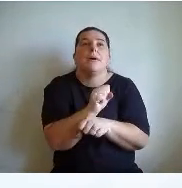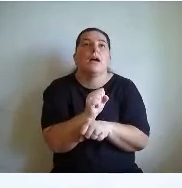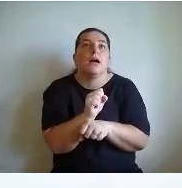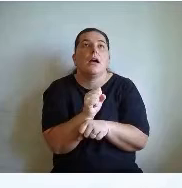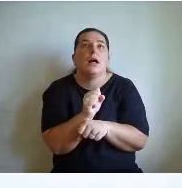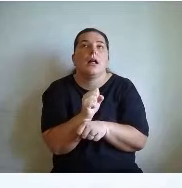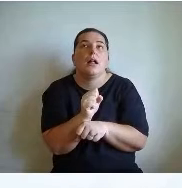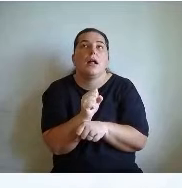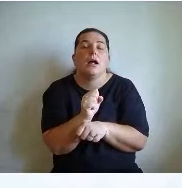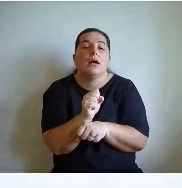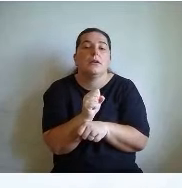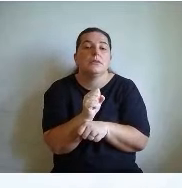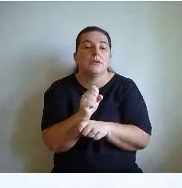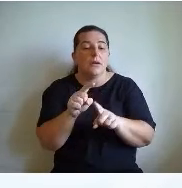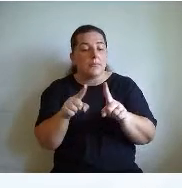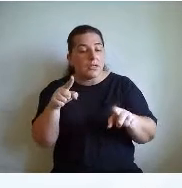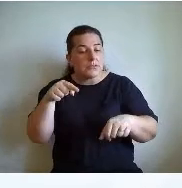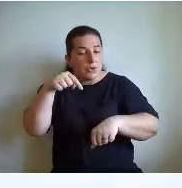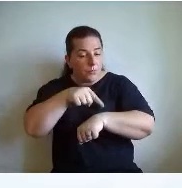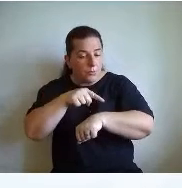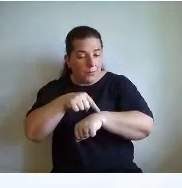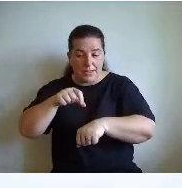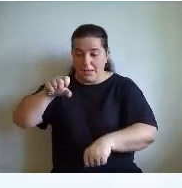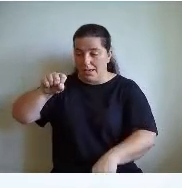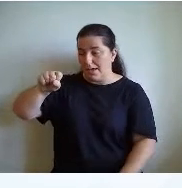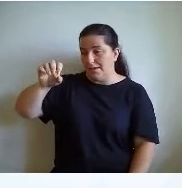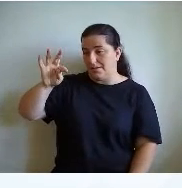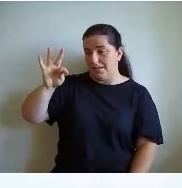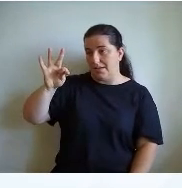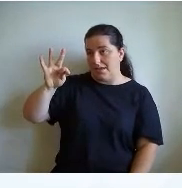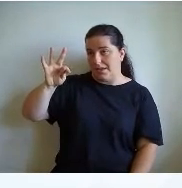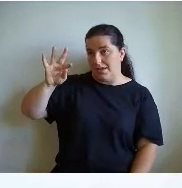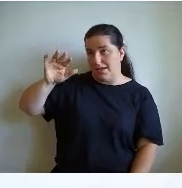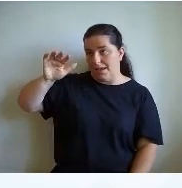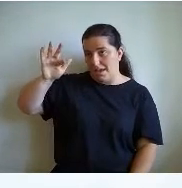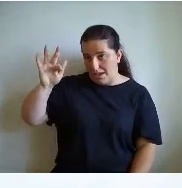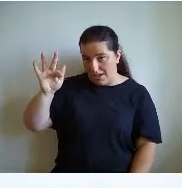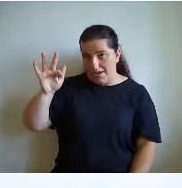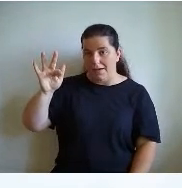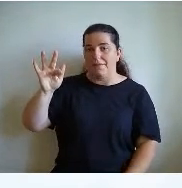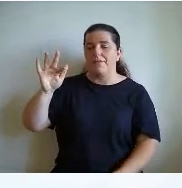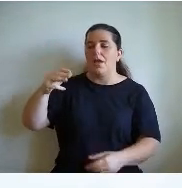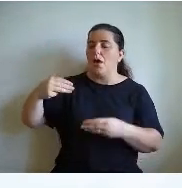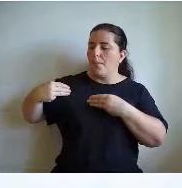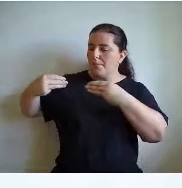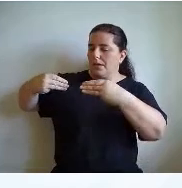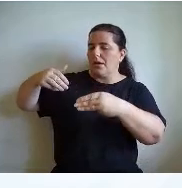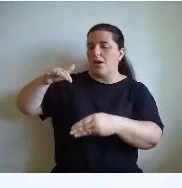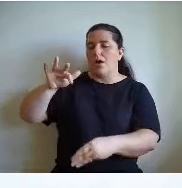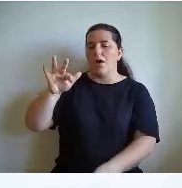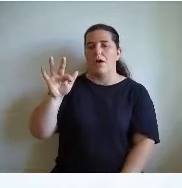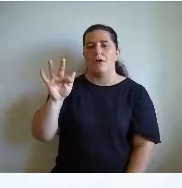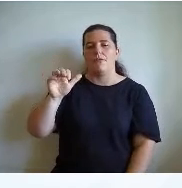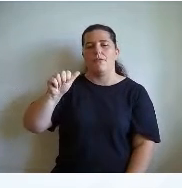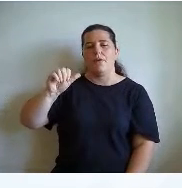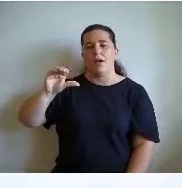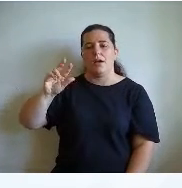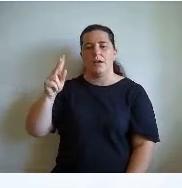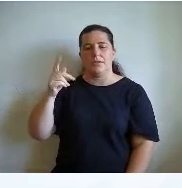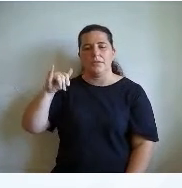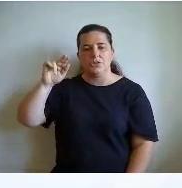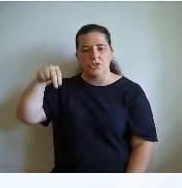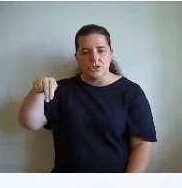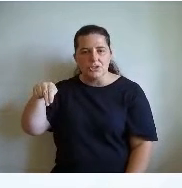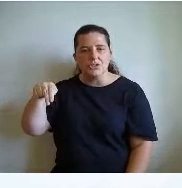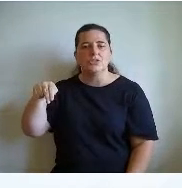mas a partir de uma definição do STF, do ministro Edson Fachin, que é o relator de todos os processos